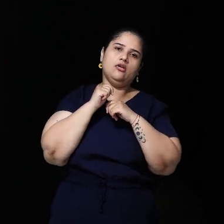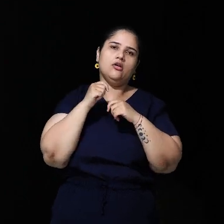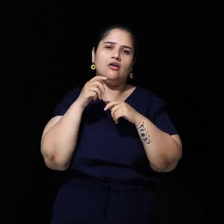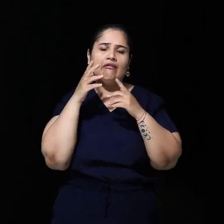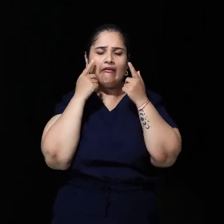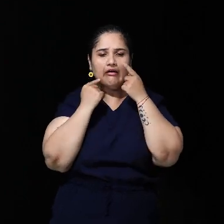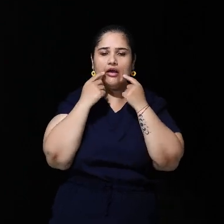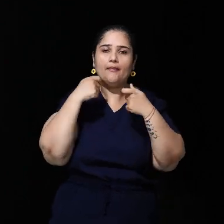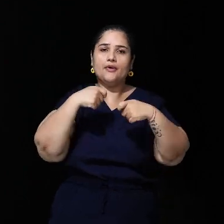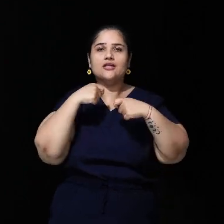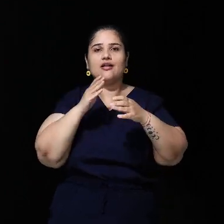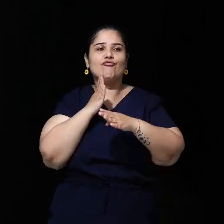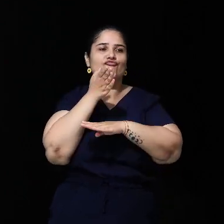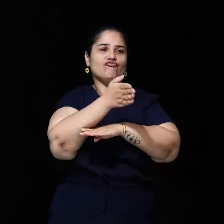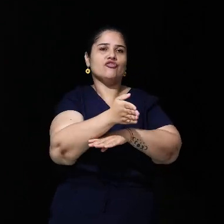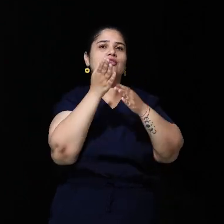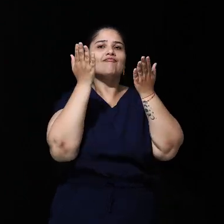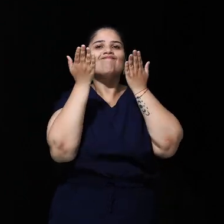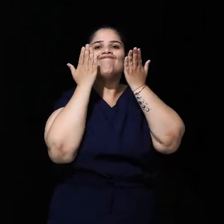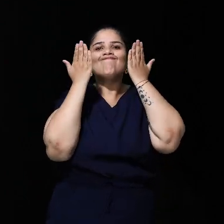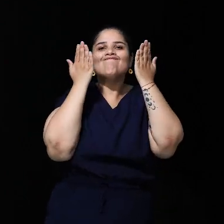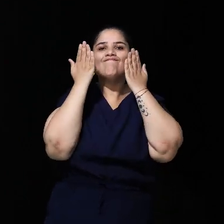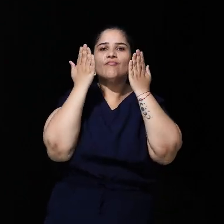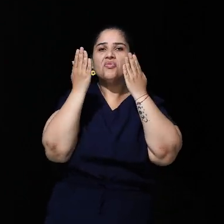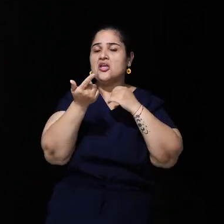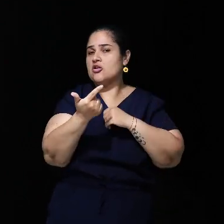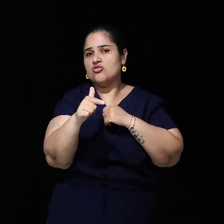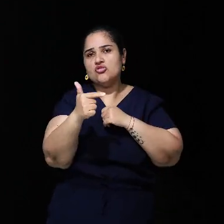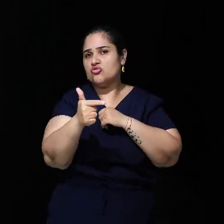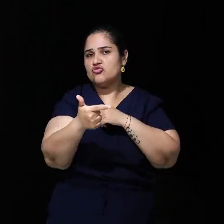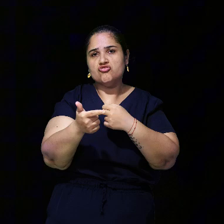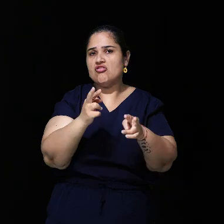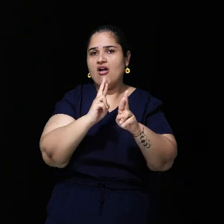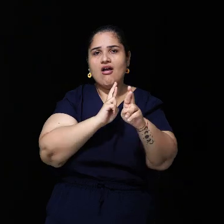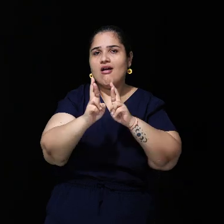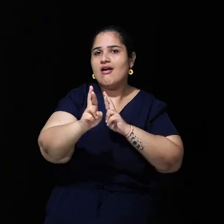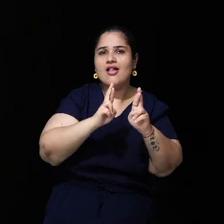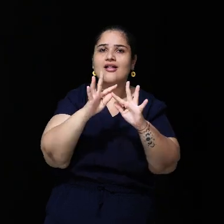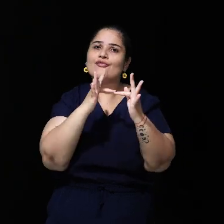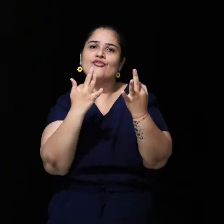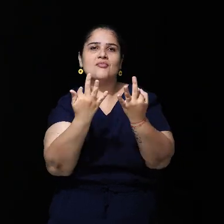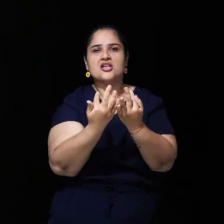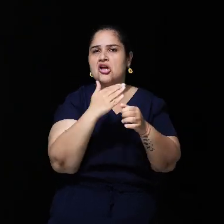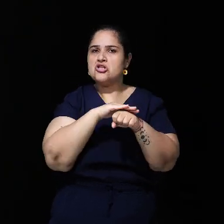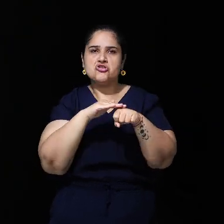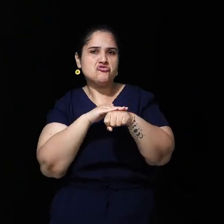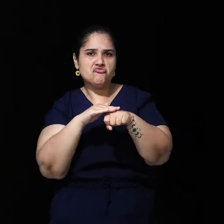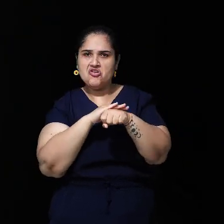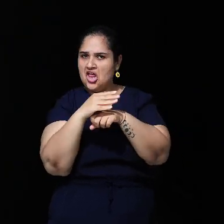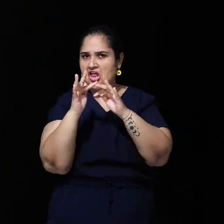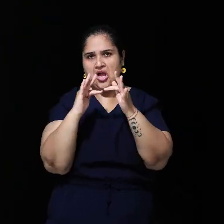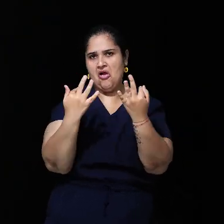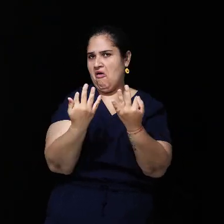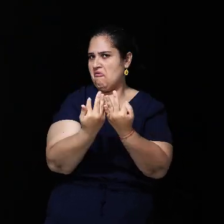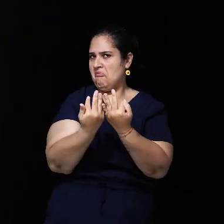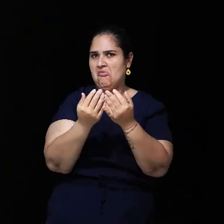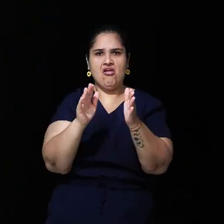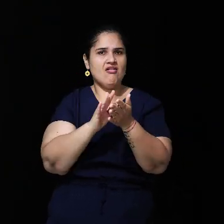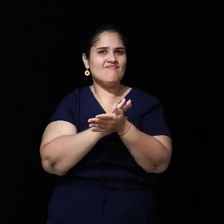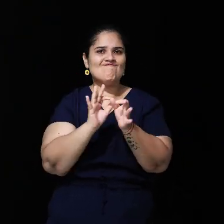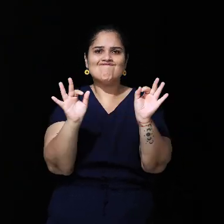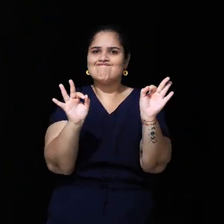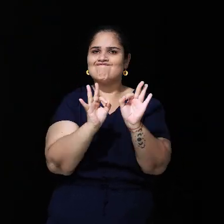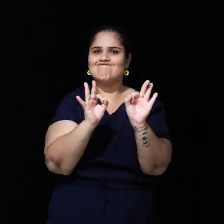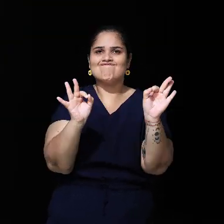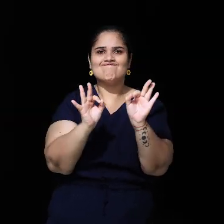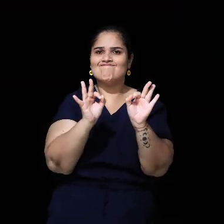psicólogo. Eu não tinha mais aquela relação familiar, eu não conversava mais com a minha família, com ninguém. Eu tinha meio